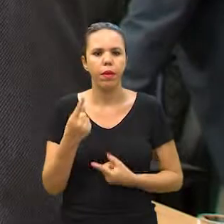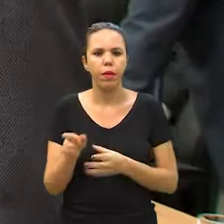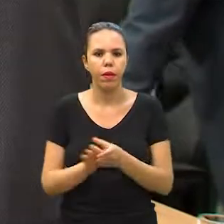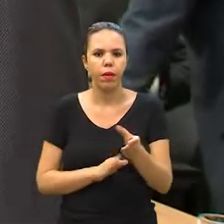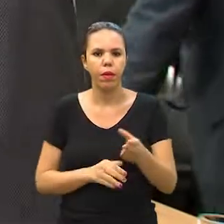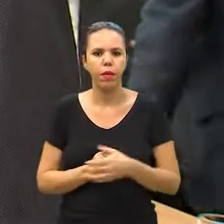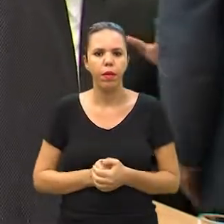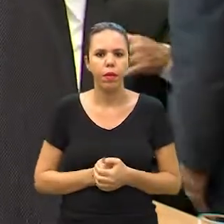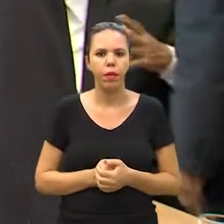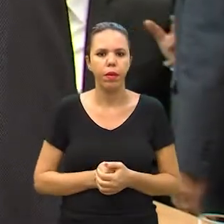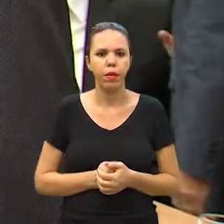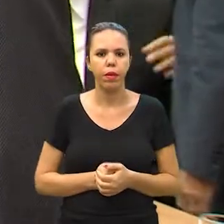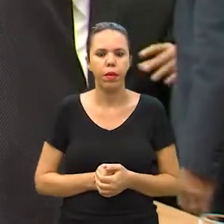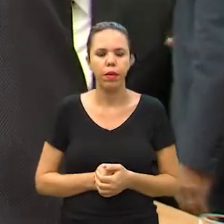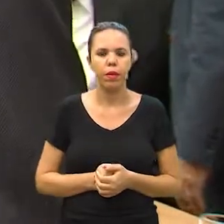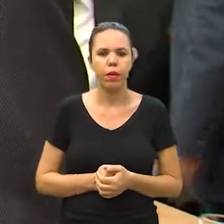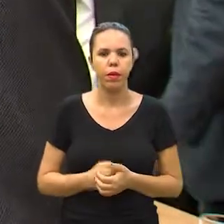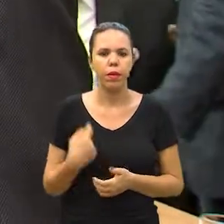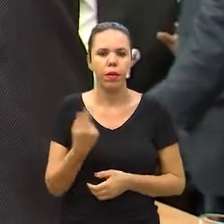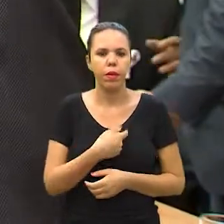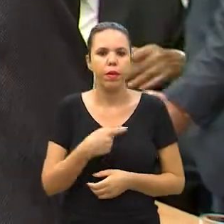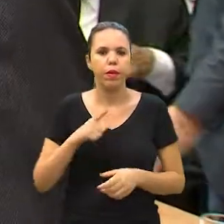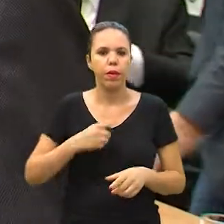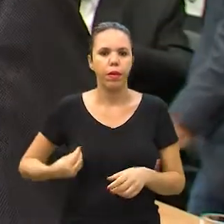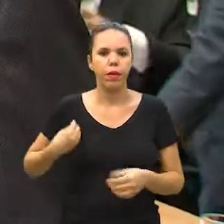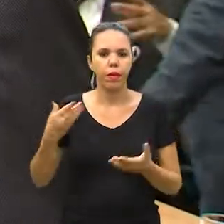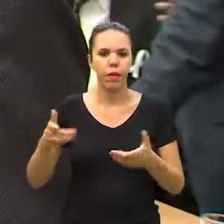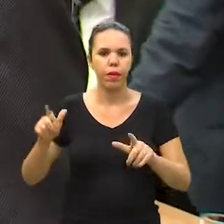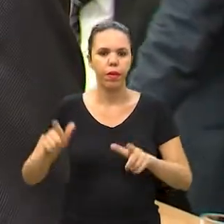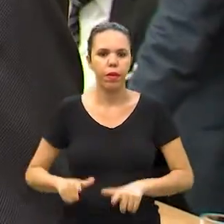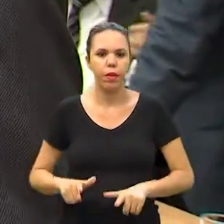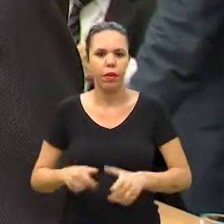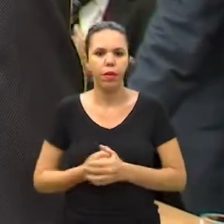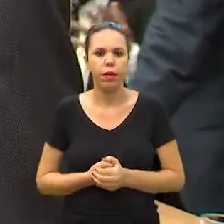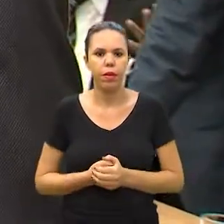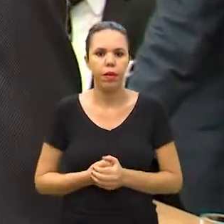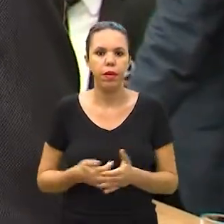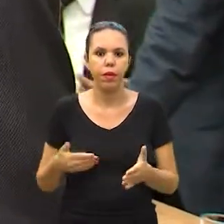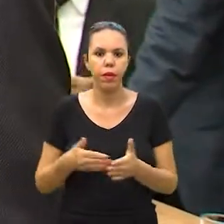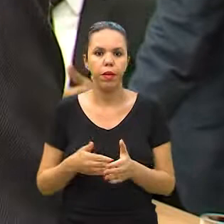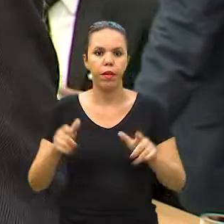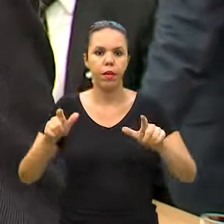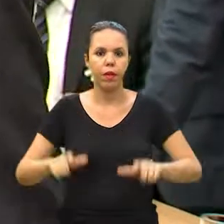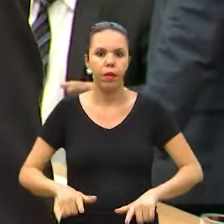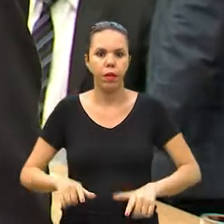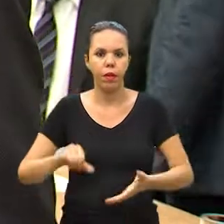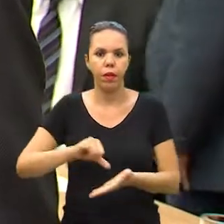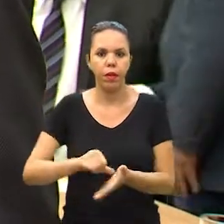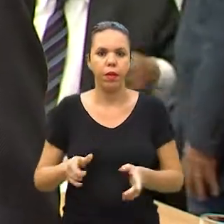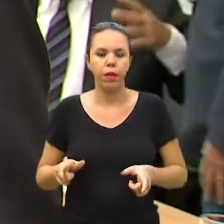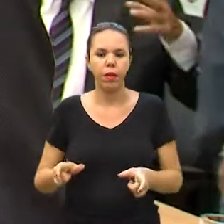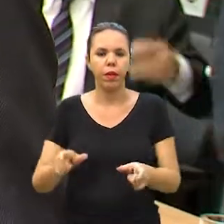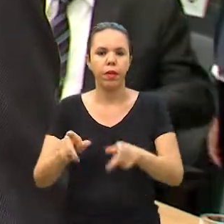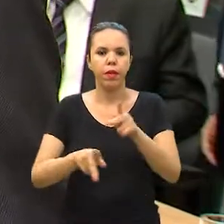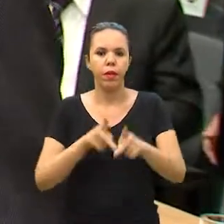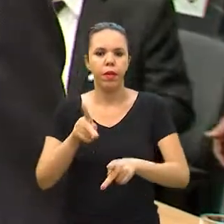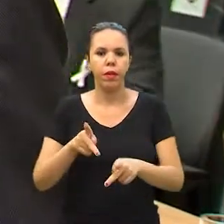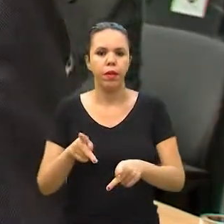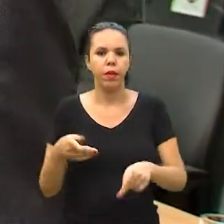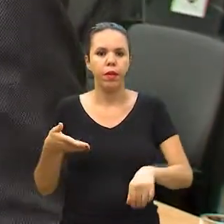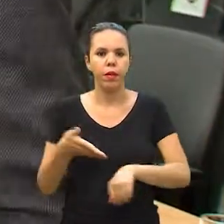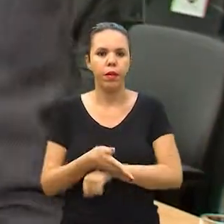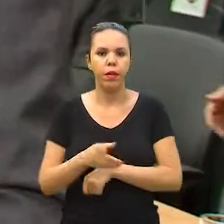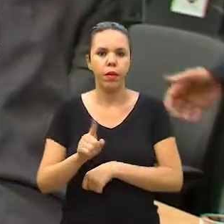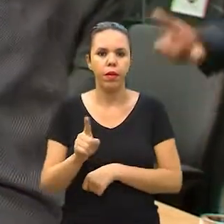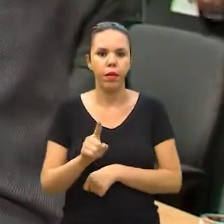algumas recomendações, inclusive quando nós vimos no local a necessidade de instalação de barreiras físicas do canteiro central para que as pessoas